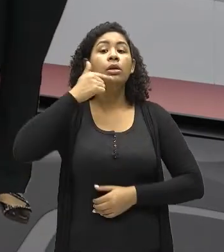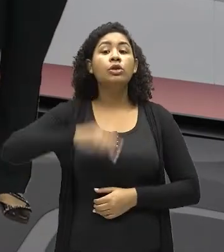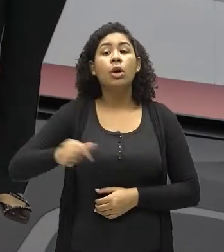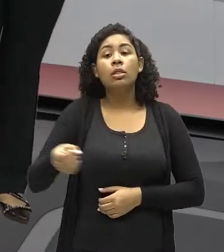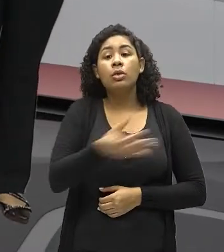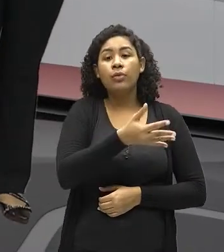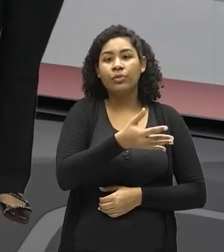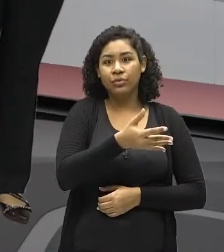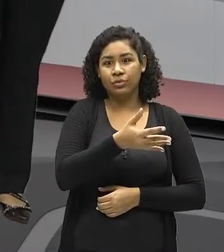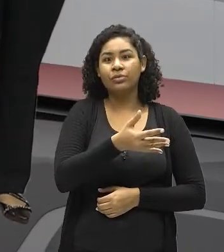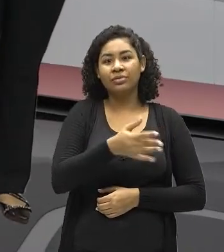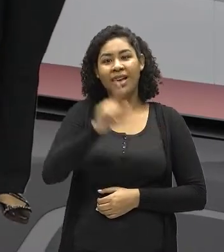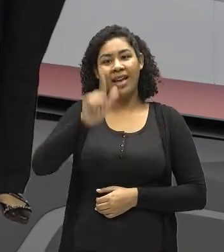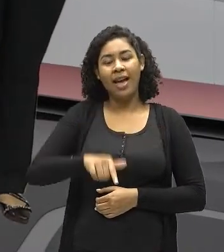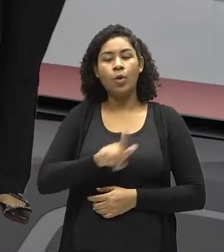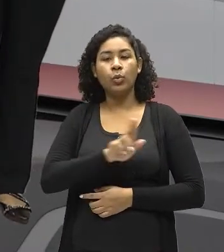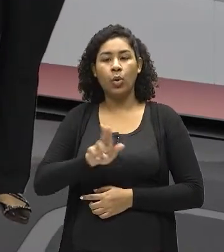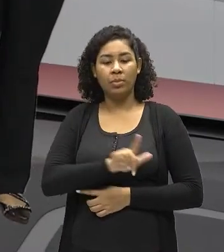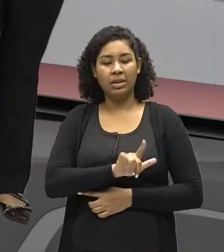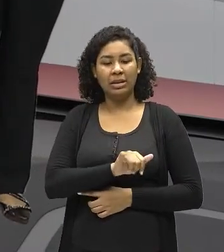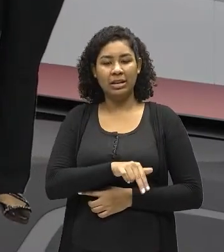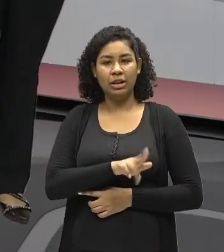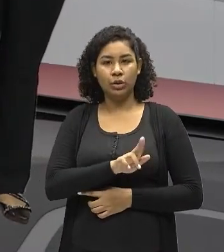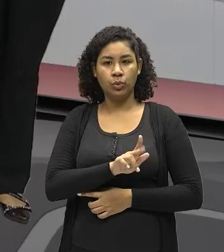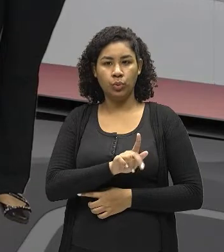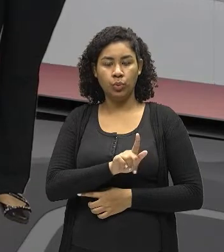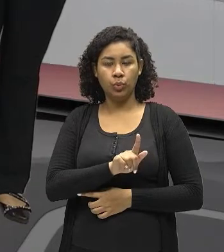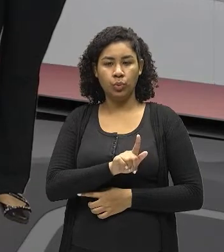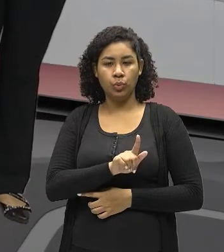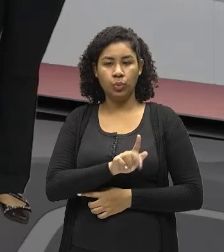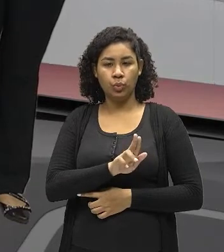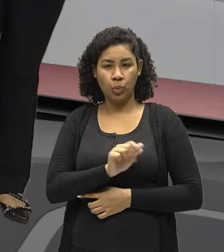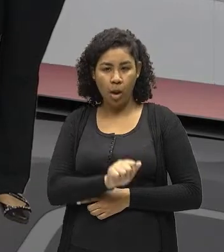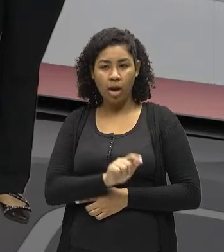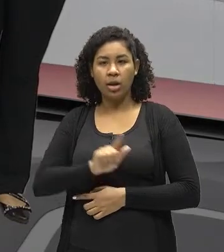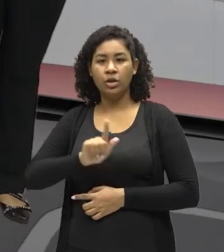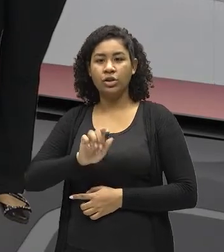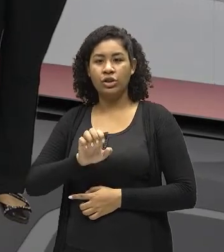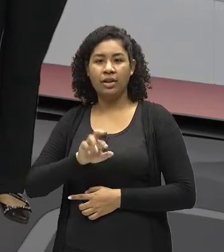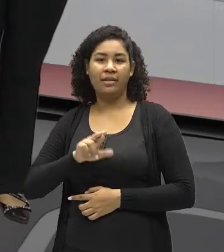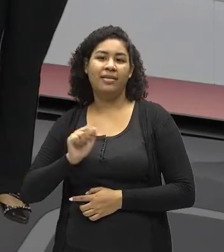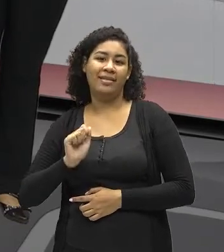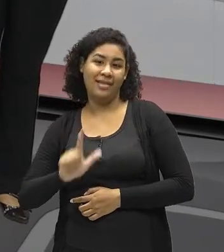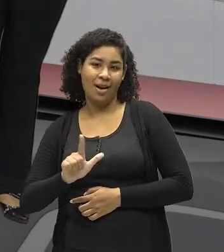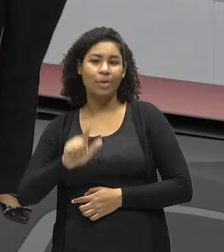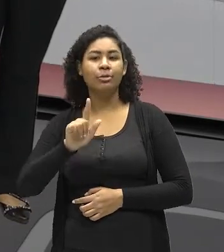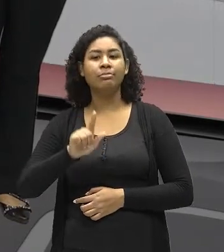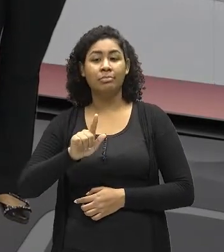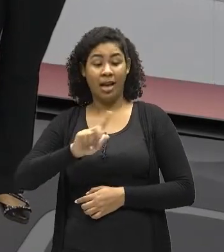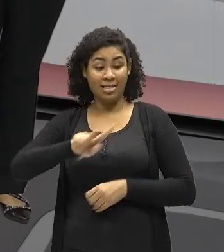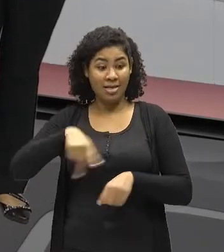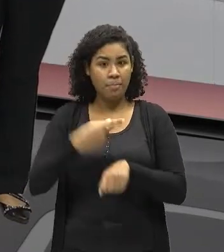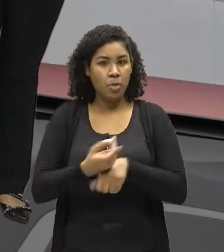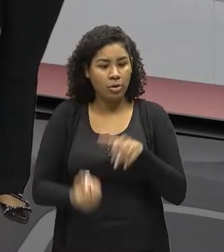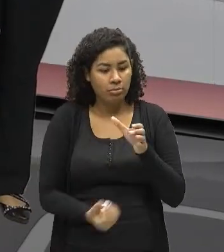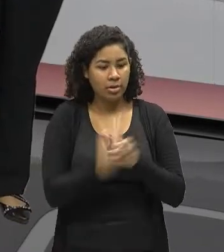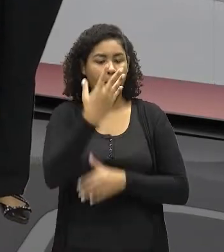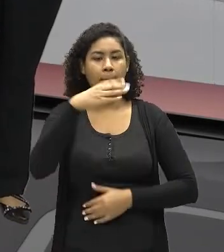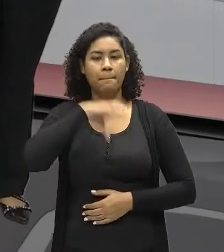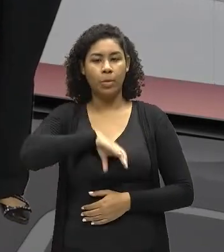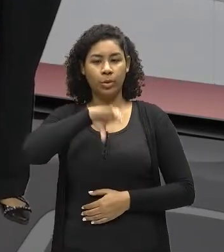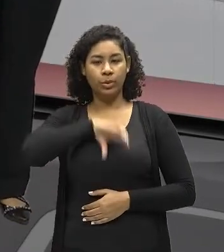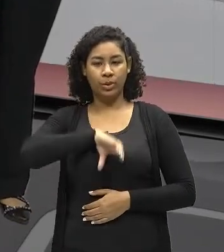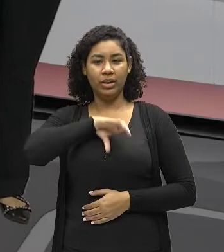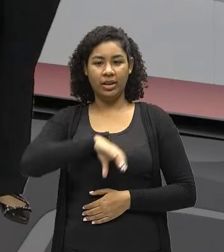ser chamada de língua geral, que vai dar, provavelmente, origem ao nosso português. Mas isso não foi responsável